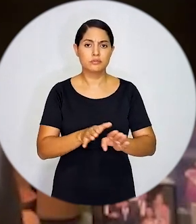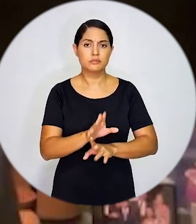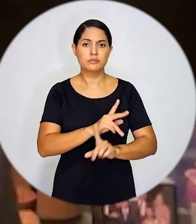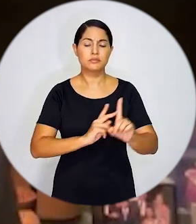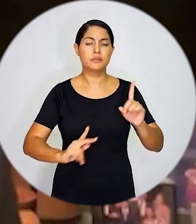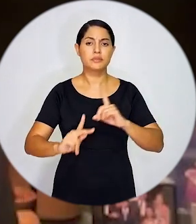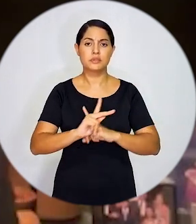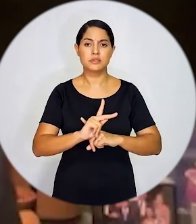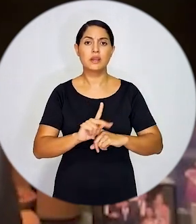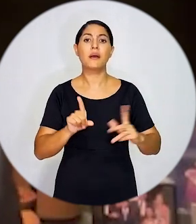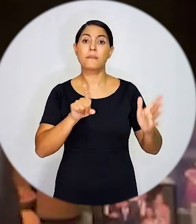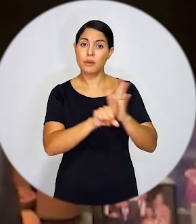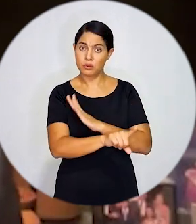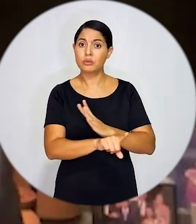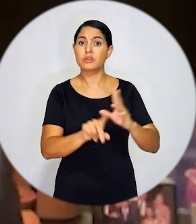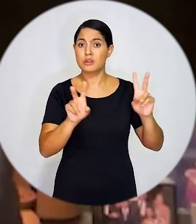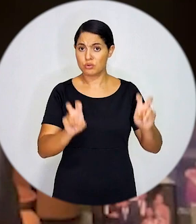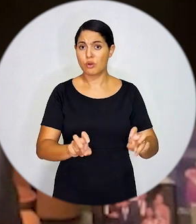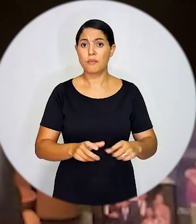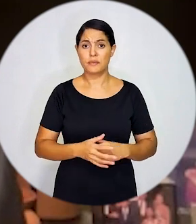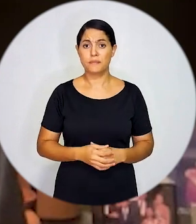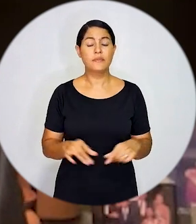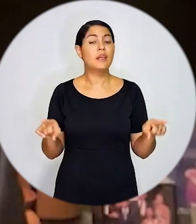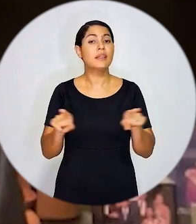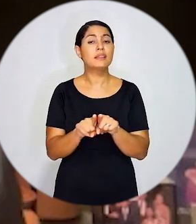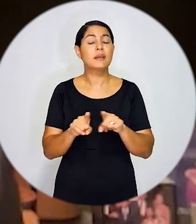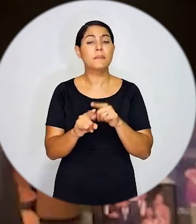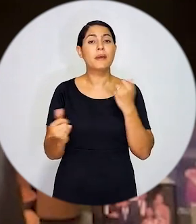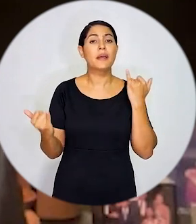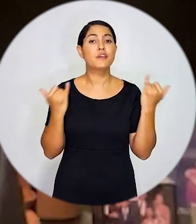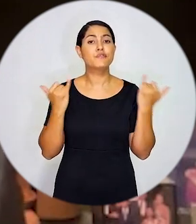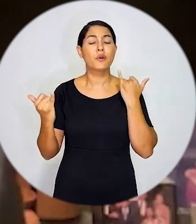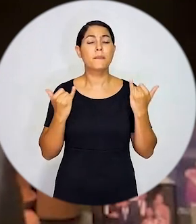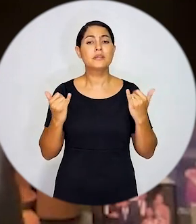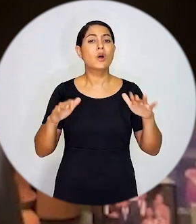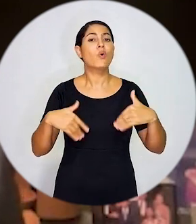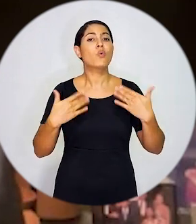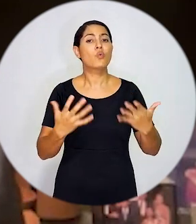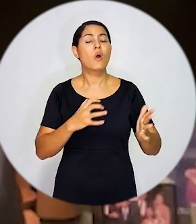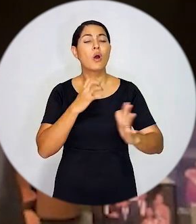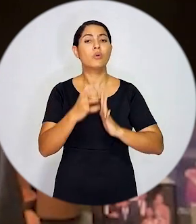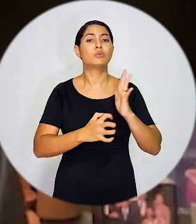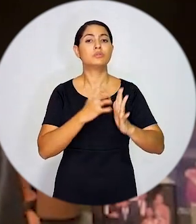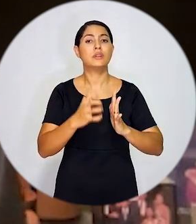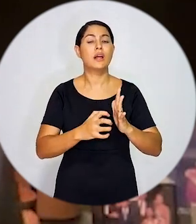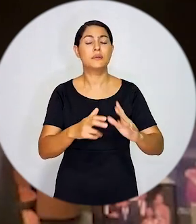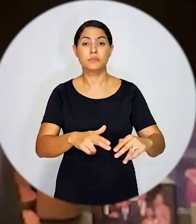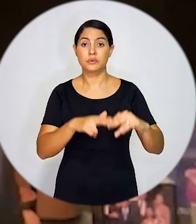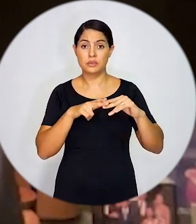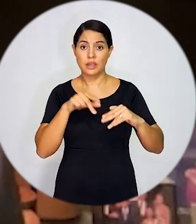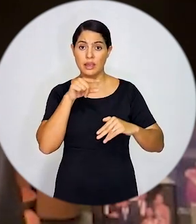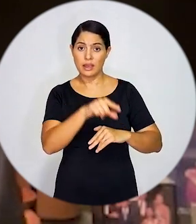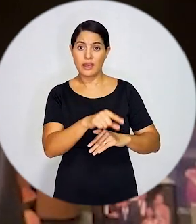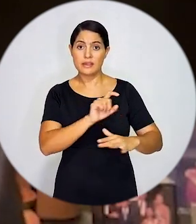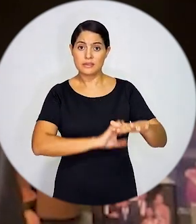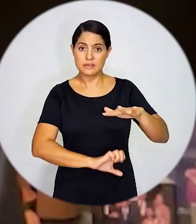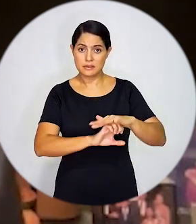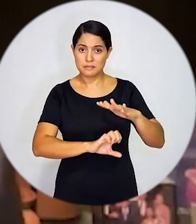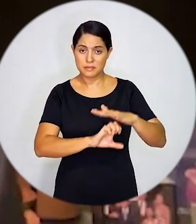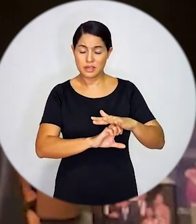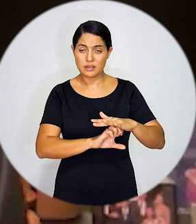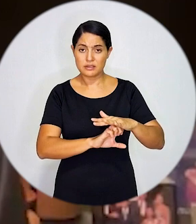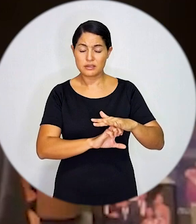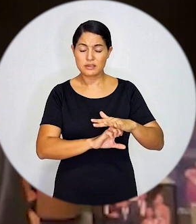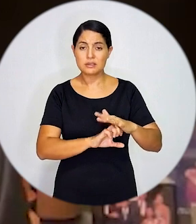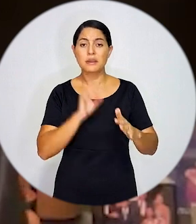atividade de consultoria e assessoria previdenciária. E também para que informem os dados, para que restringam a